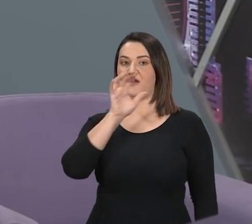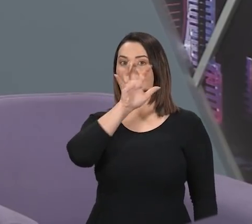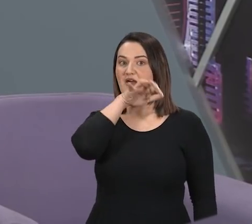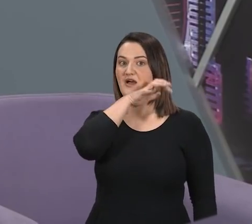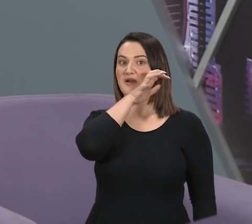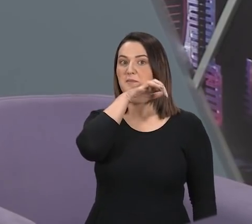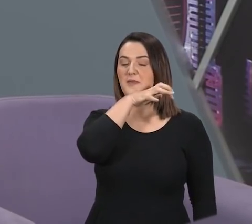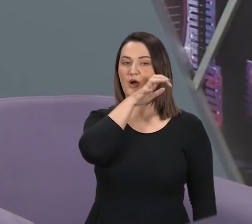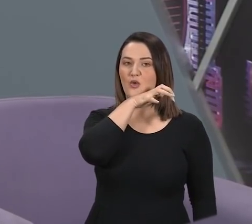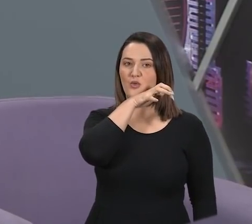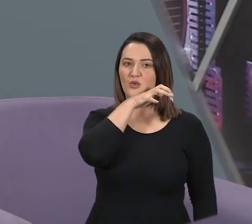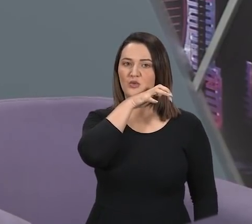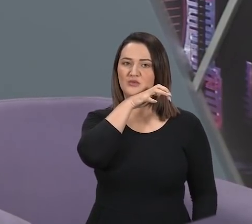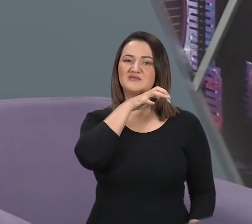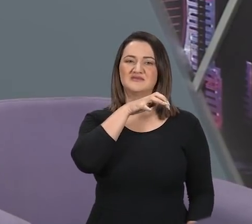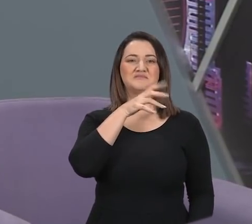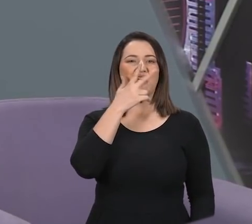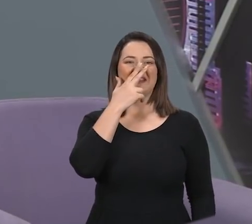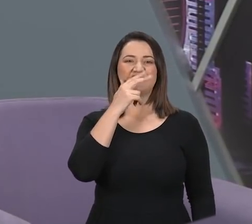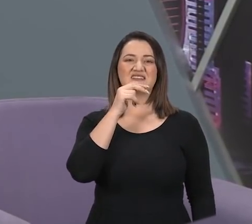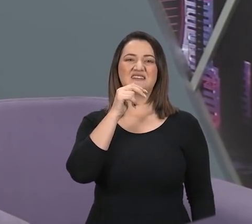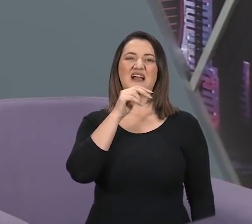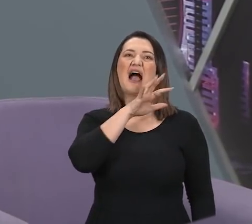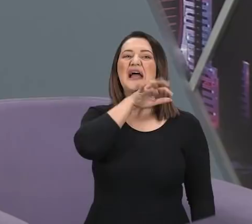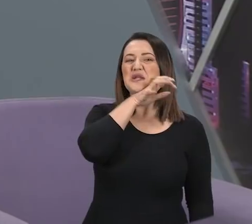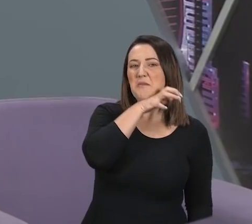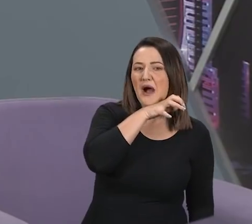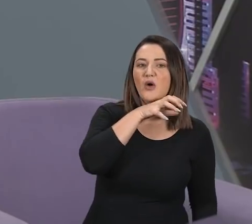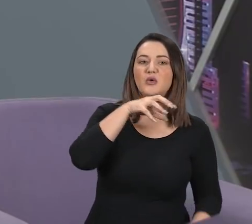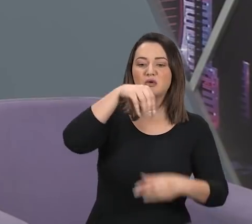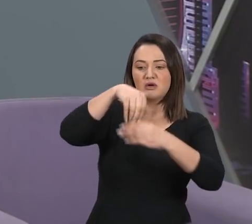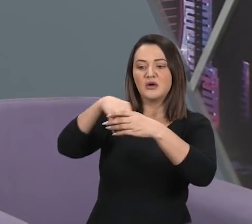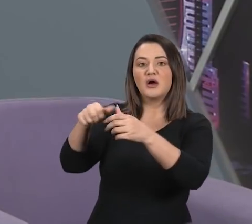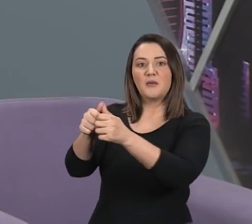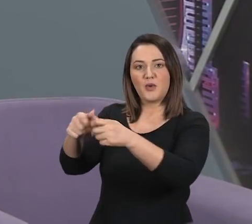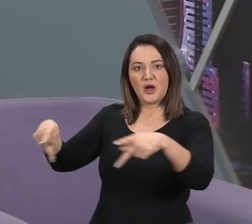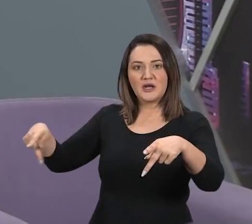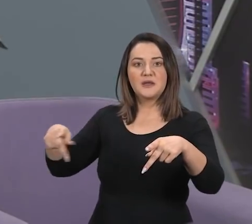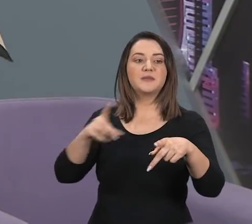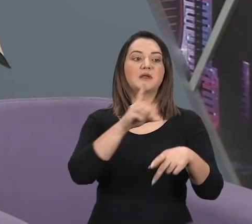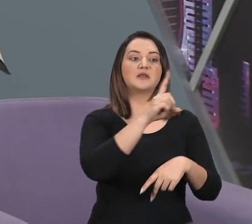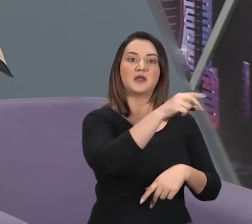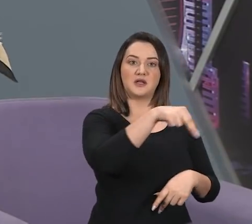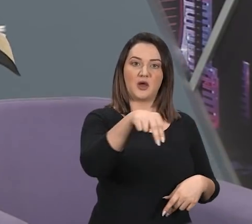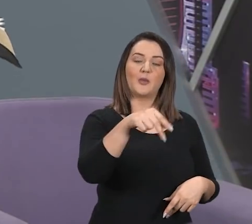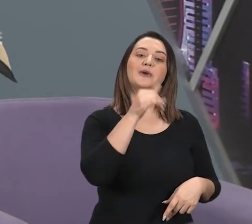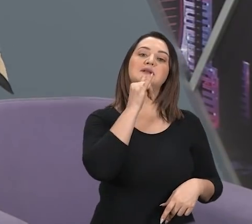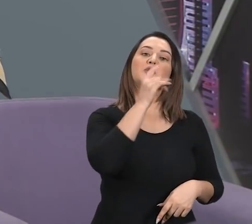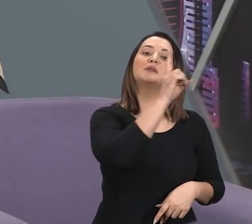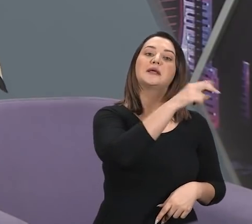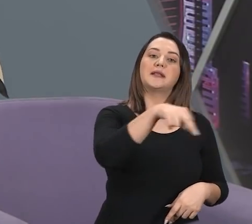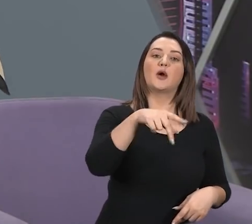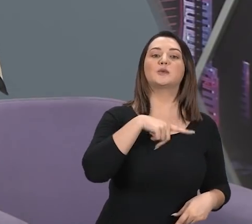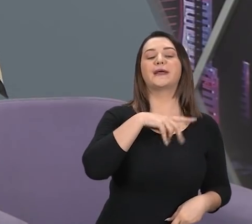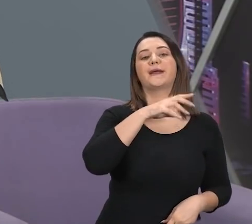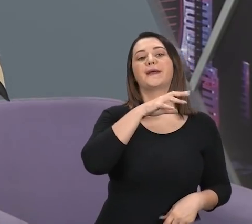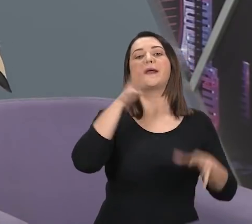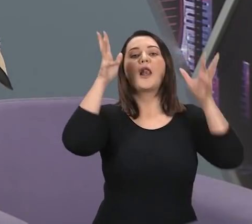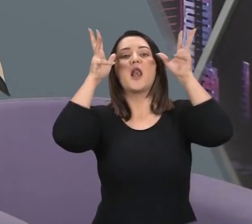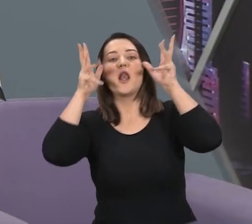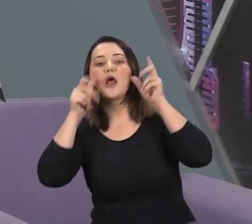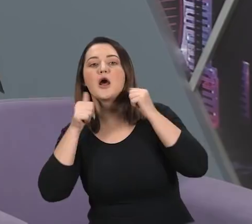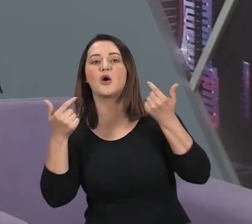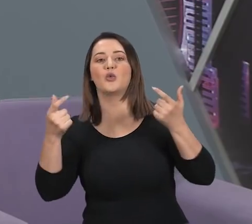palavra animal. Quando eu falo animal, já estou falando de um monte de textos do Apocalipse de Daniel. Por exemplo, em Daniel tem o